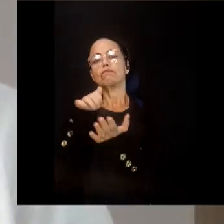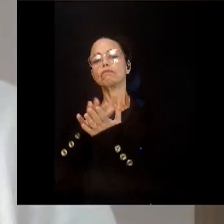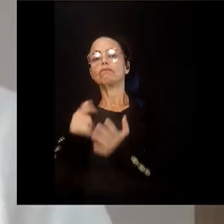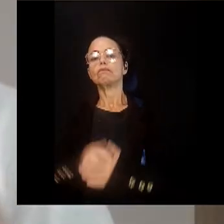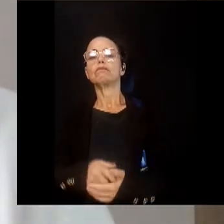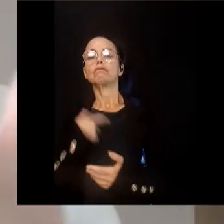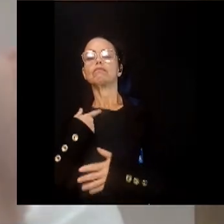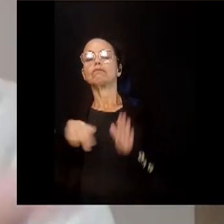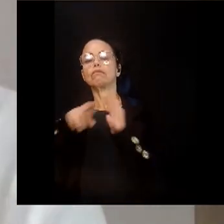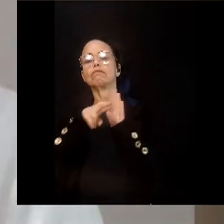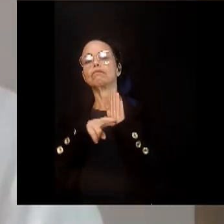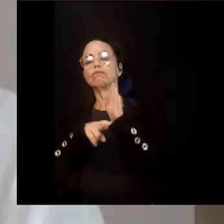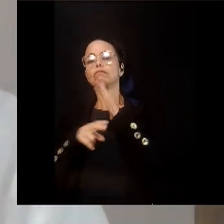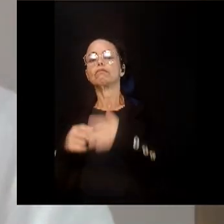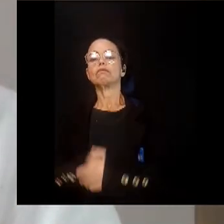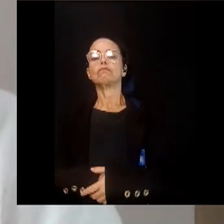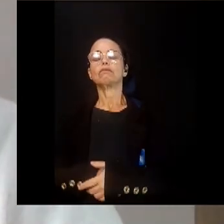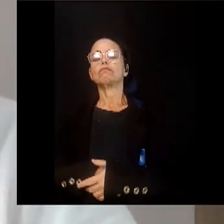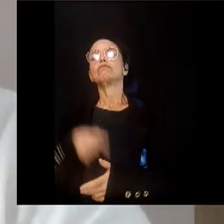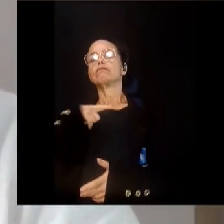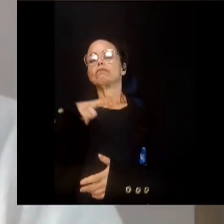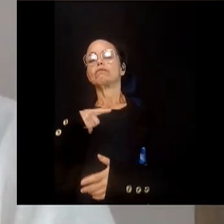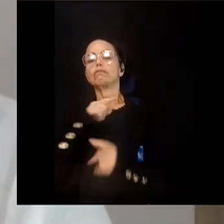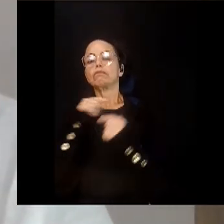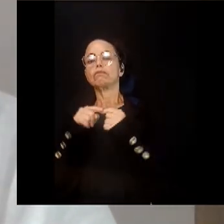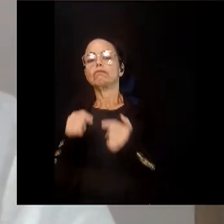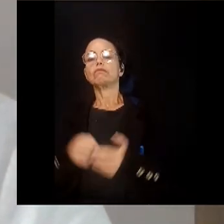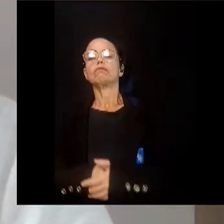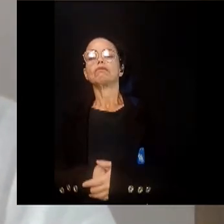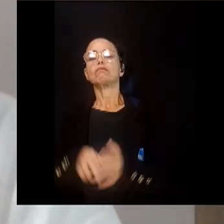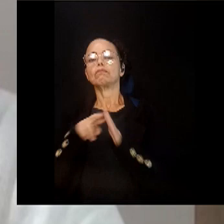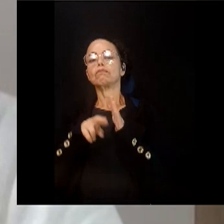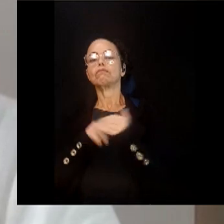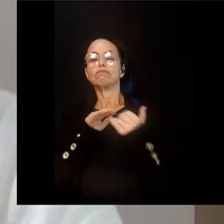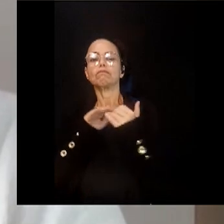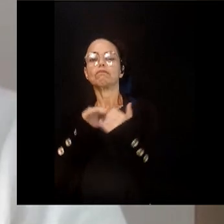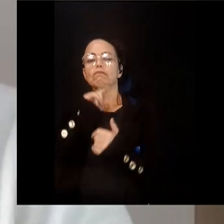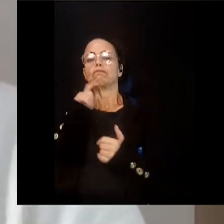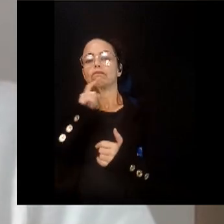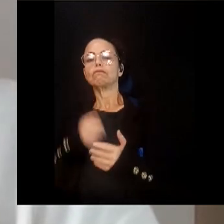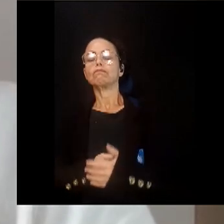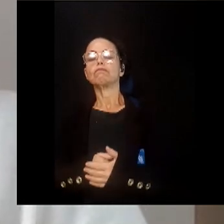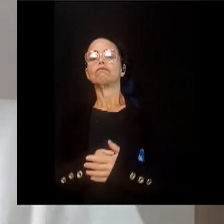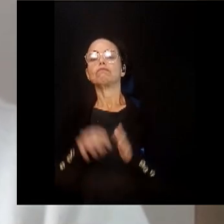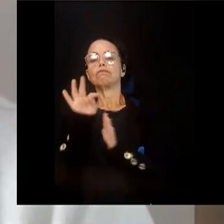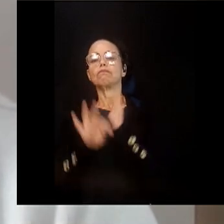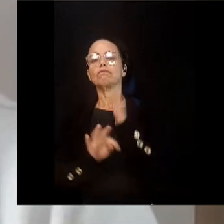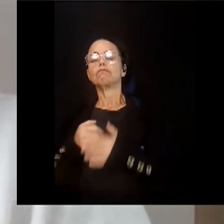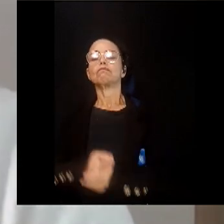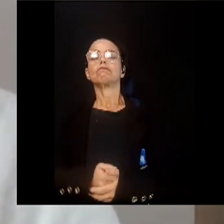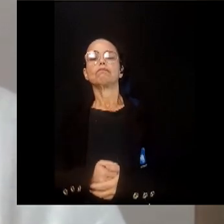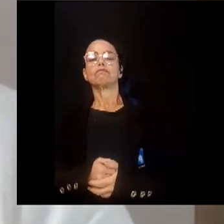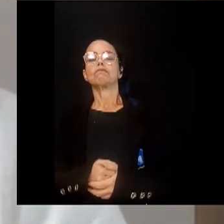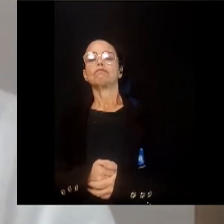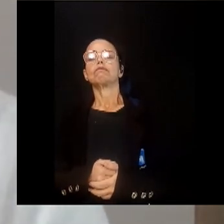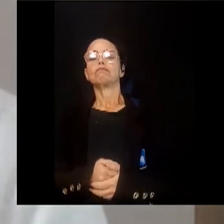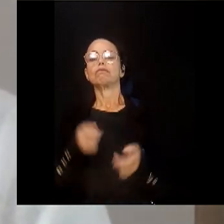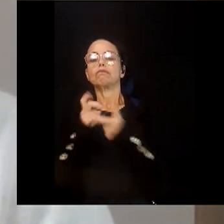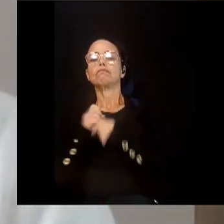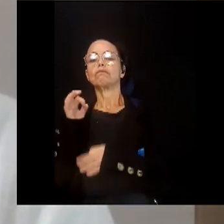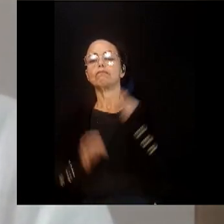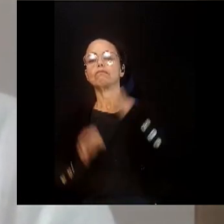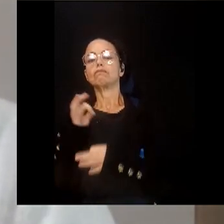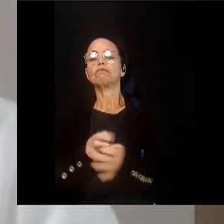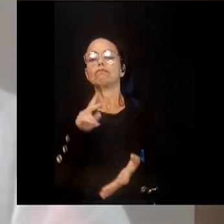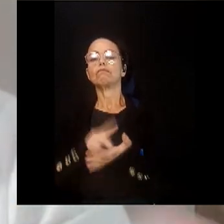critérios que deveriam ser objetivos, a norma não conseguiu trazer nesse texto. Então, do ponto de vista jurídico, de fato, há uma